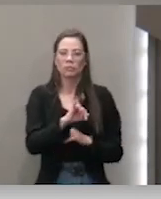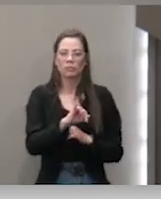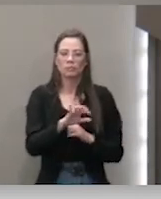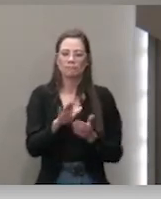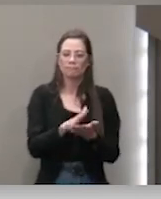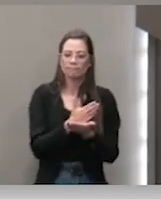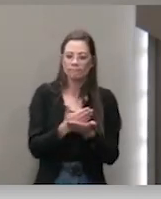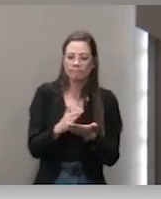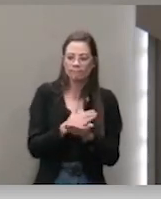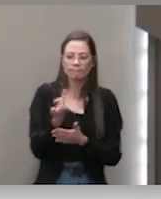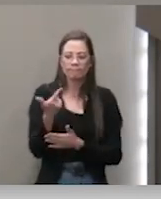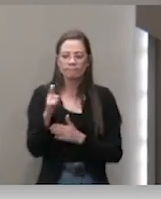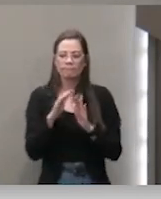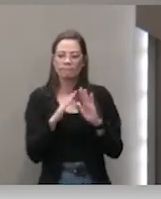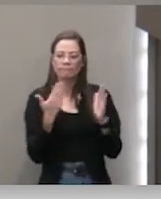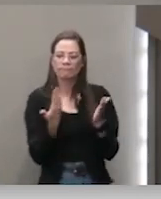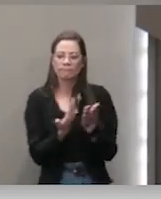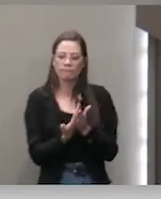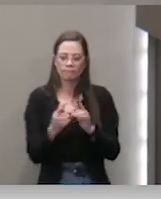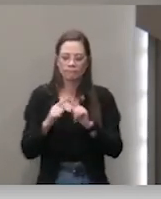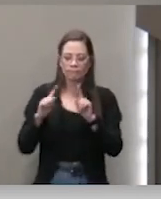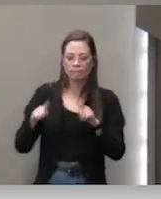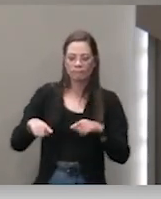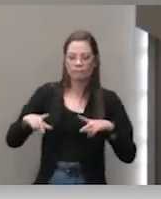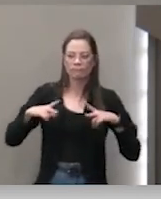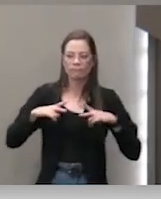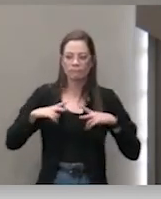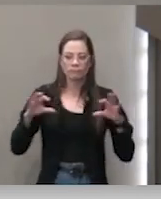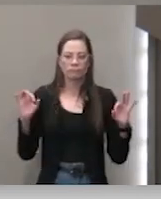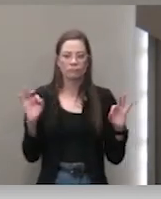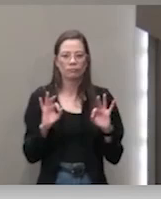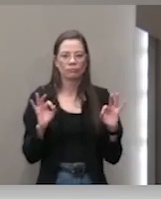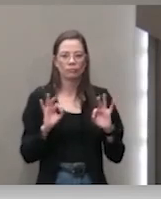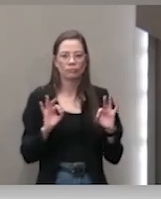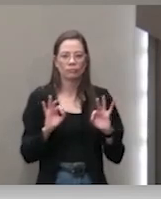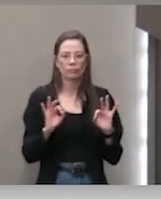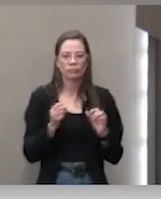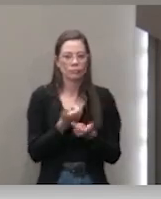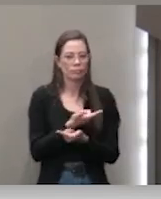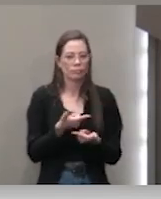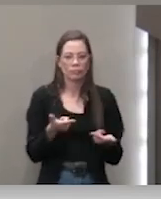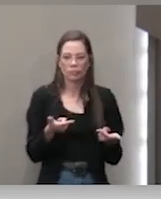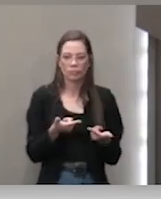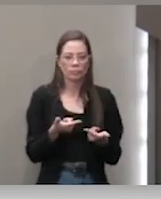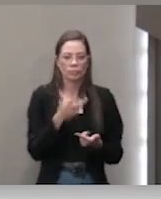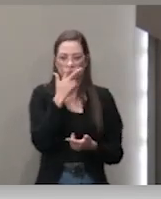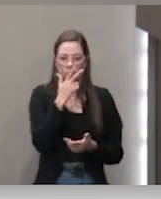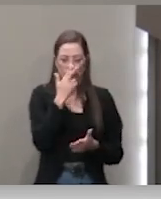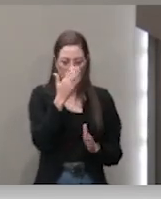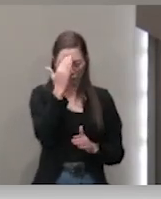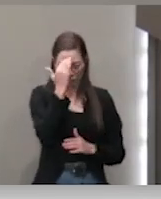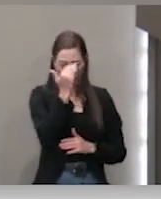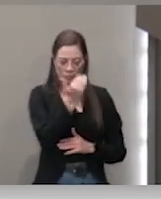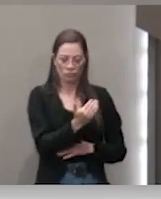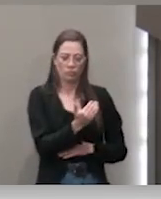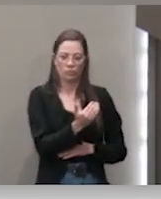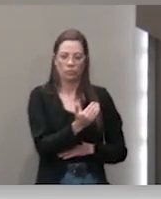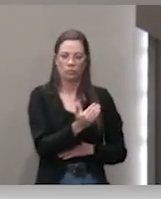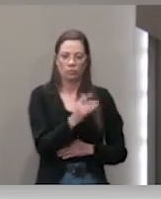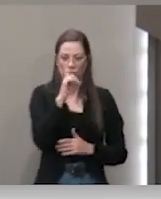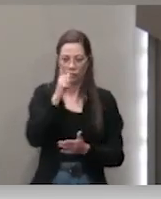muitas vezes as outras escolas, pública, privada, às vezes não tem este regimento, essa